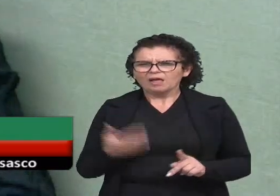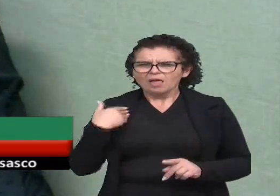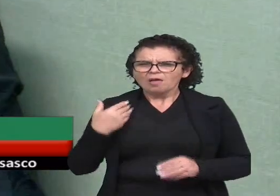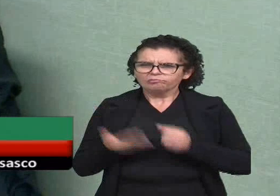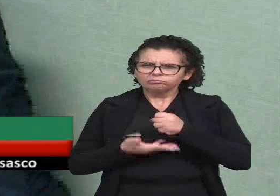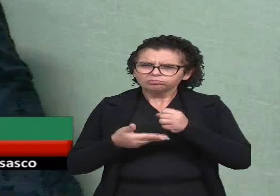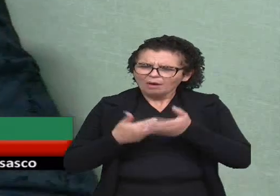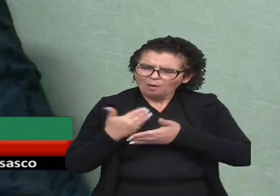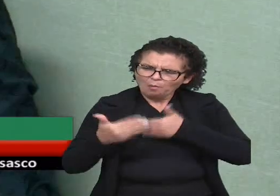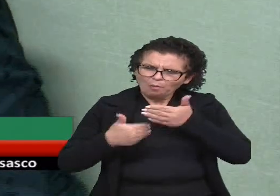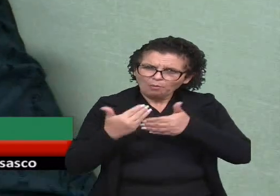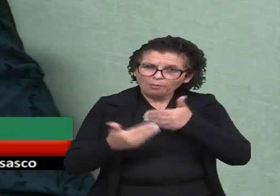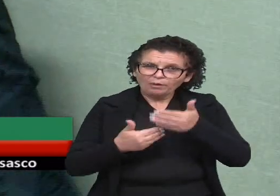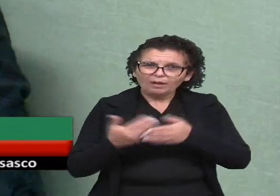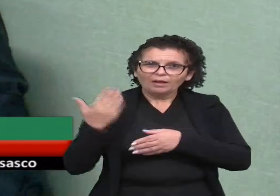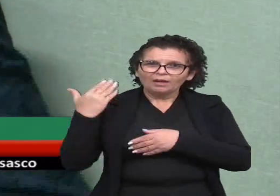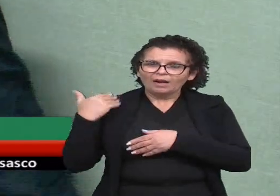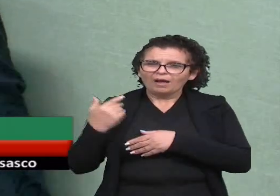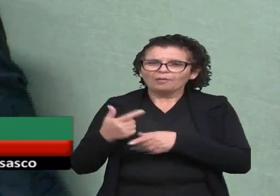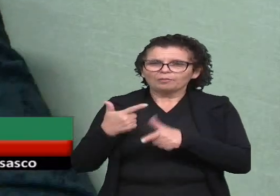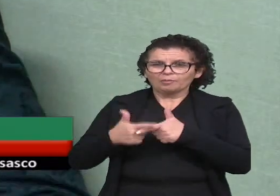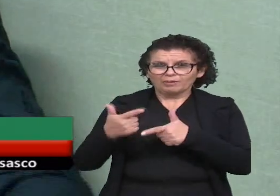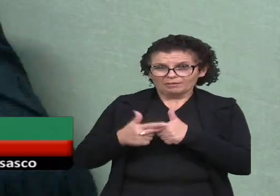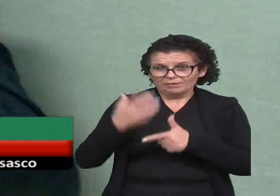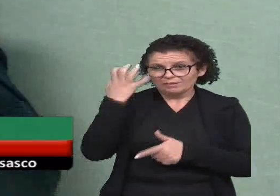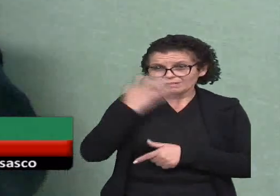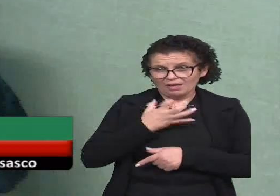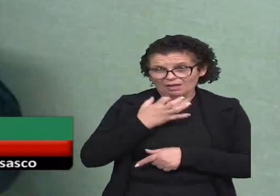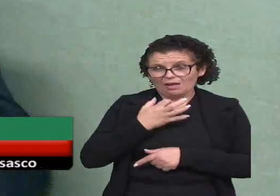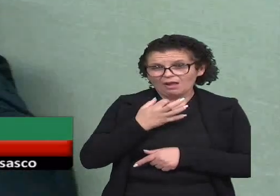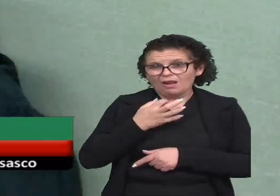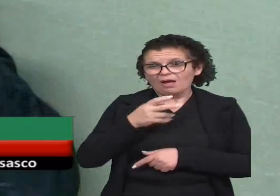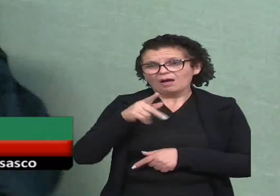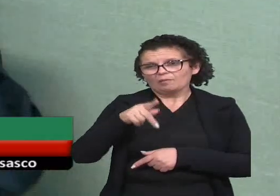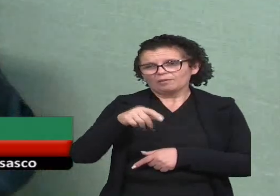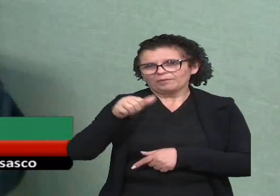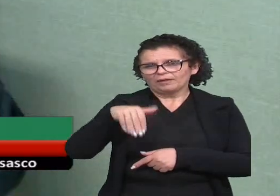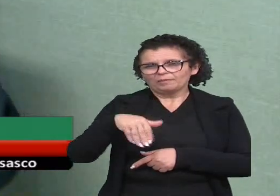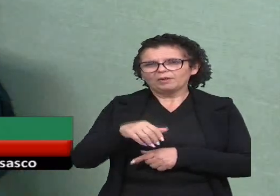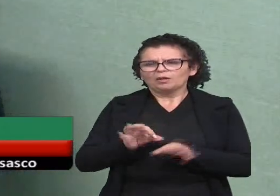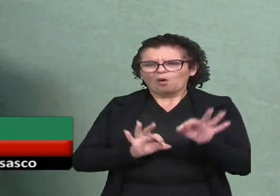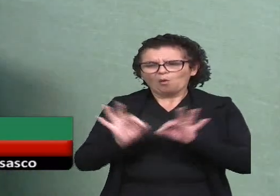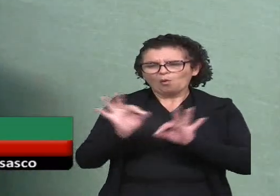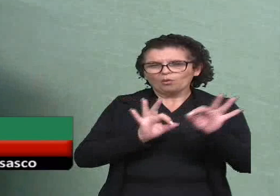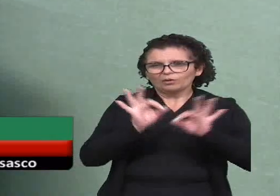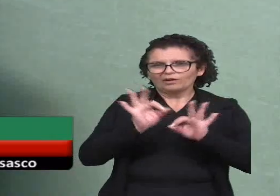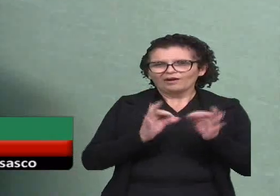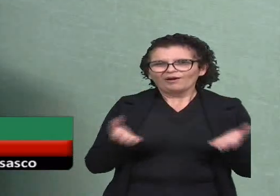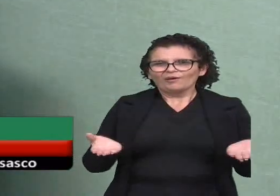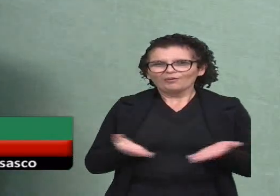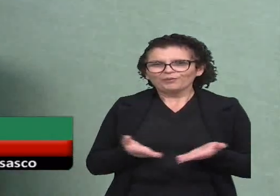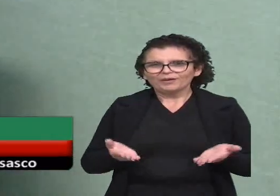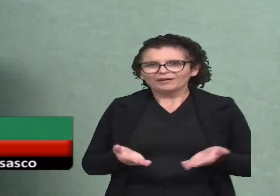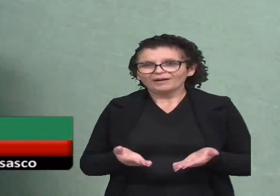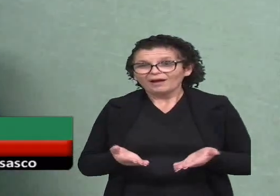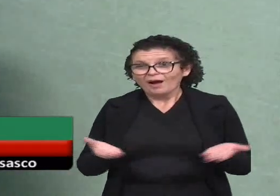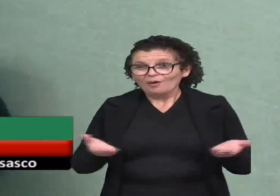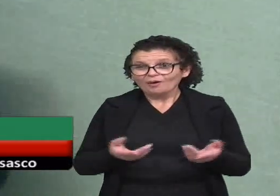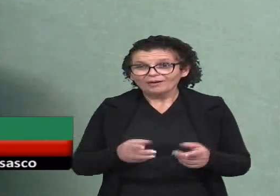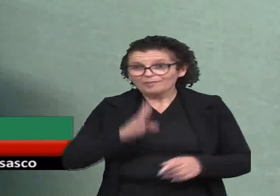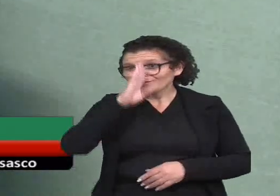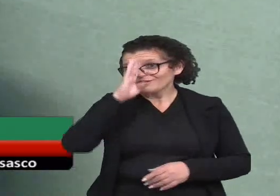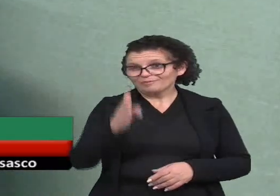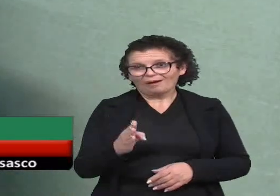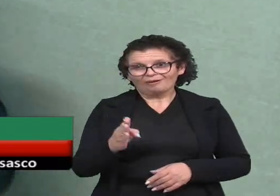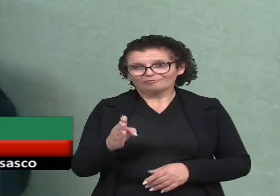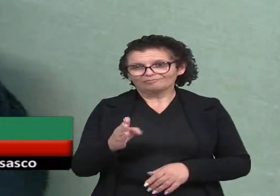teve um conflito muito grande com a PM lá, e a gente organizou a favela, e hoje você está falando que é uma das principais Copas, né? A Copa da Paz